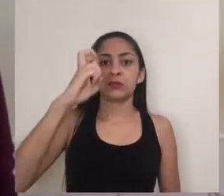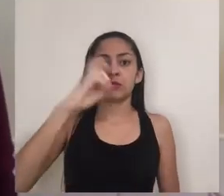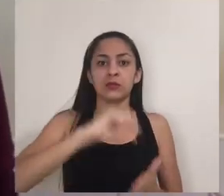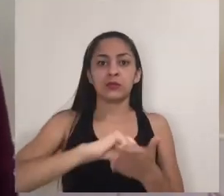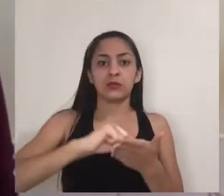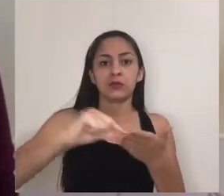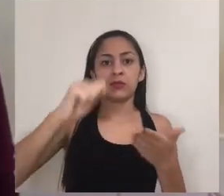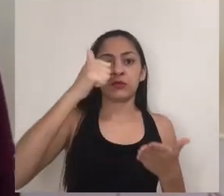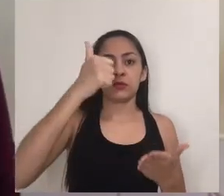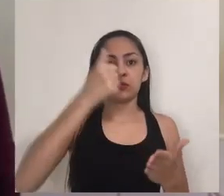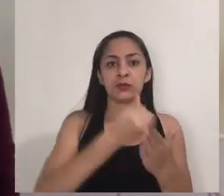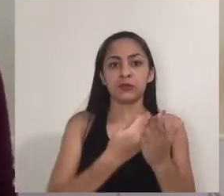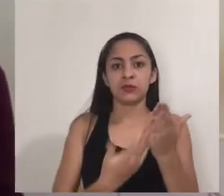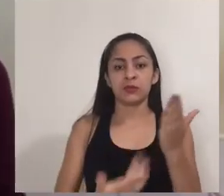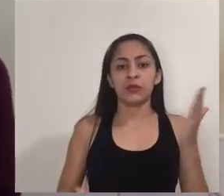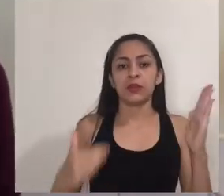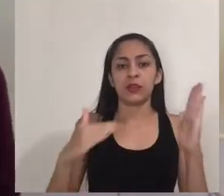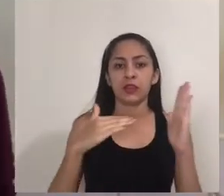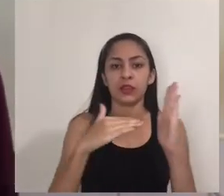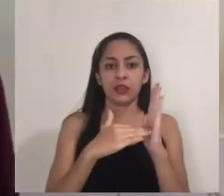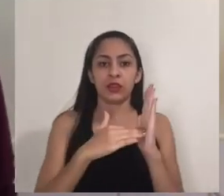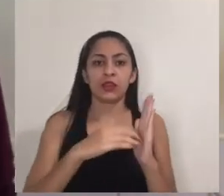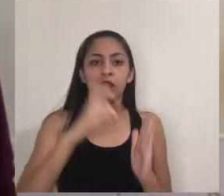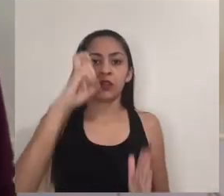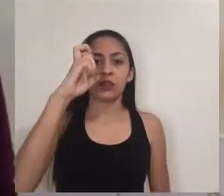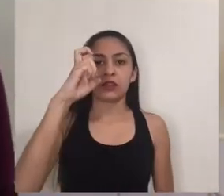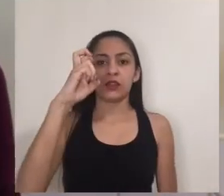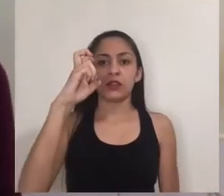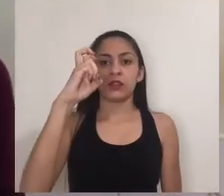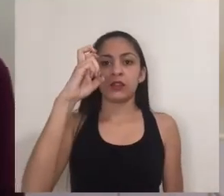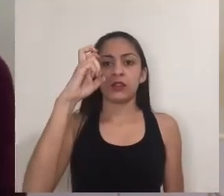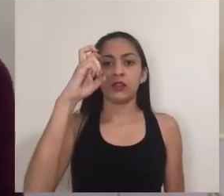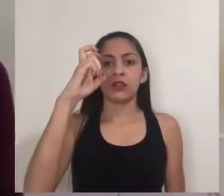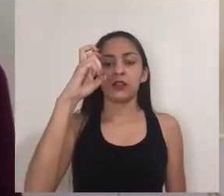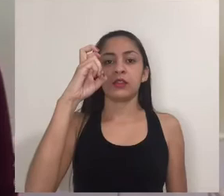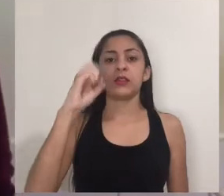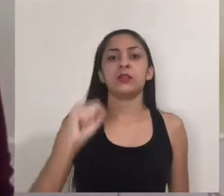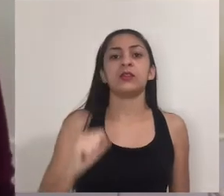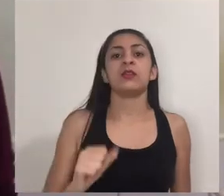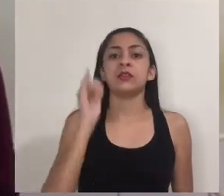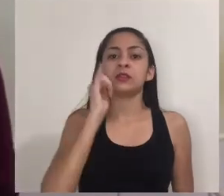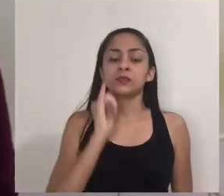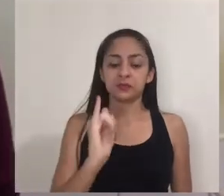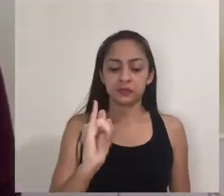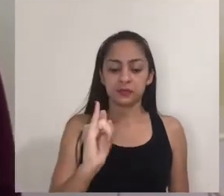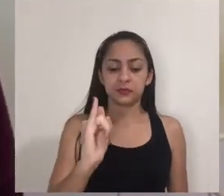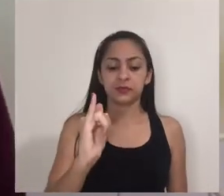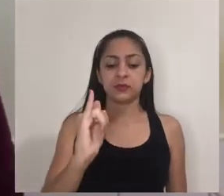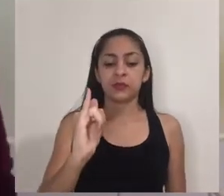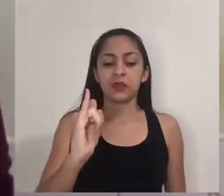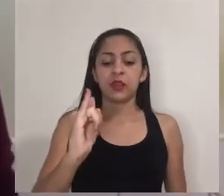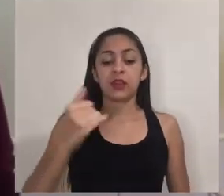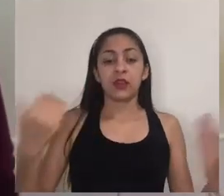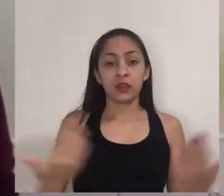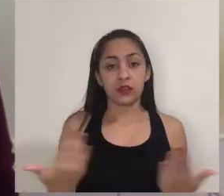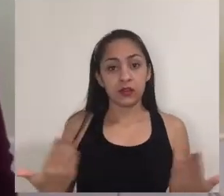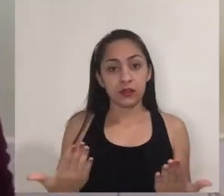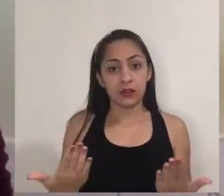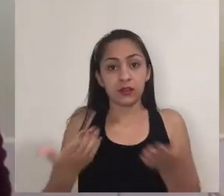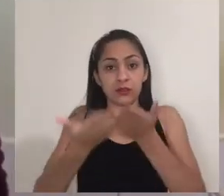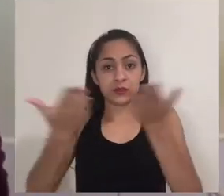no capítulo 5. Eu estarei fazendo a leitura para vocês do versículo 1 ao versículo 5. Diz assim a palavra do